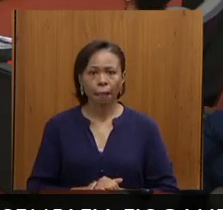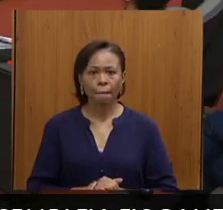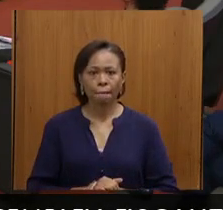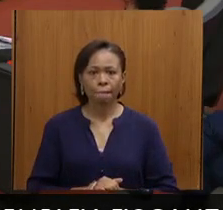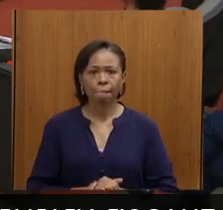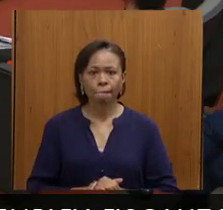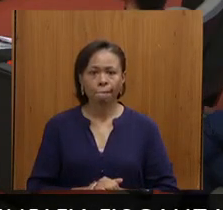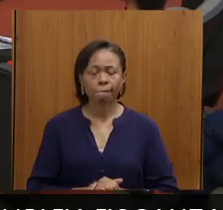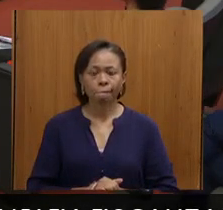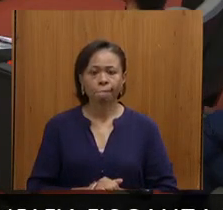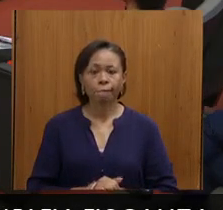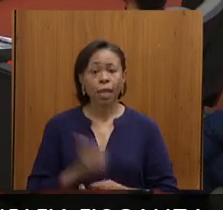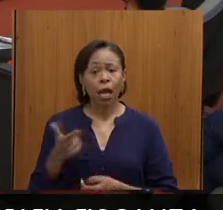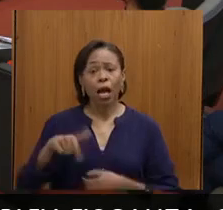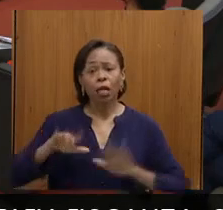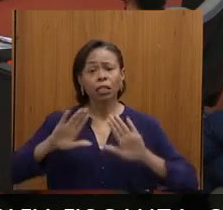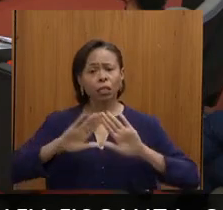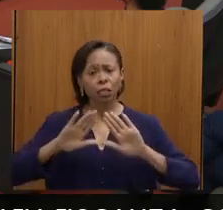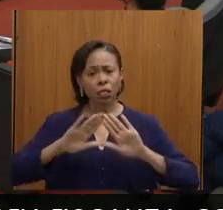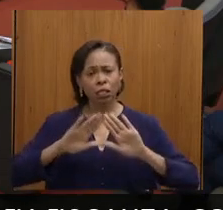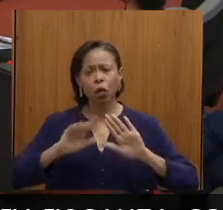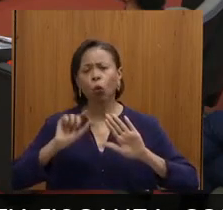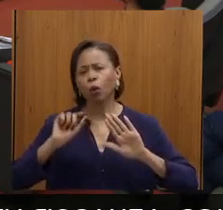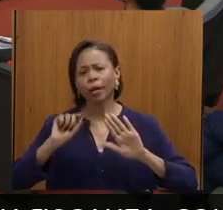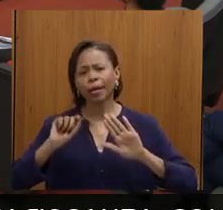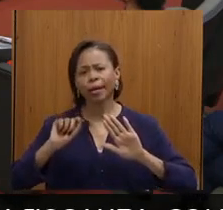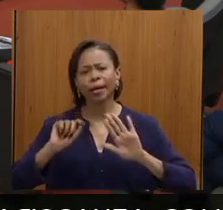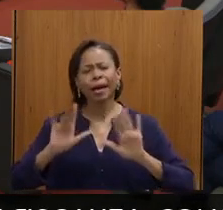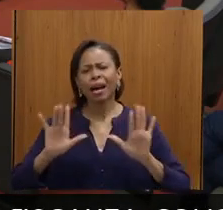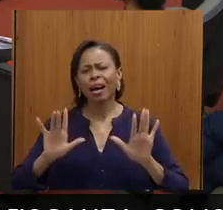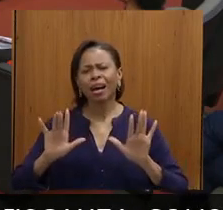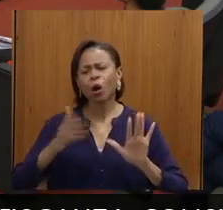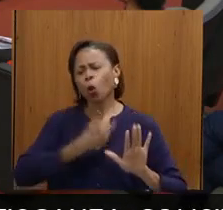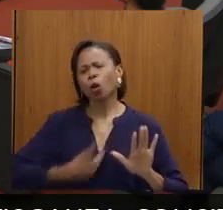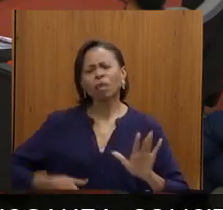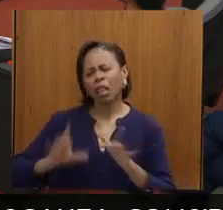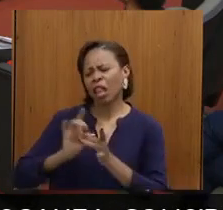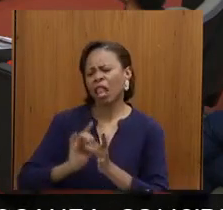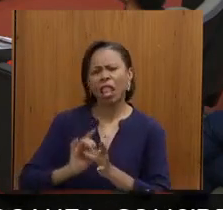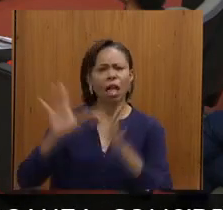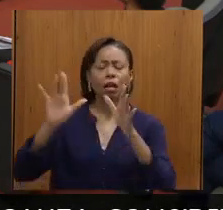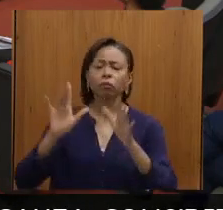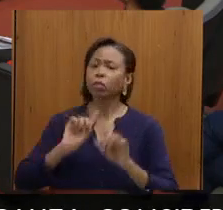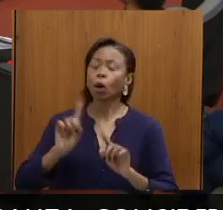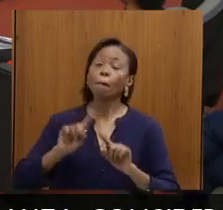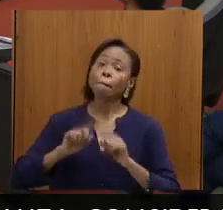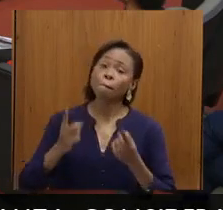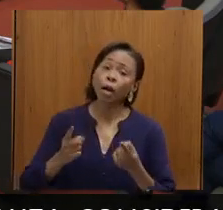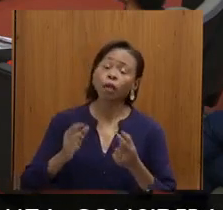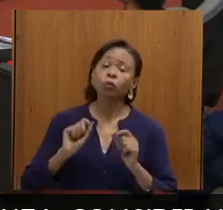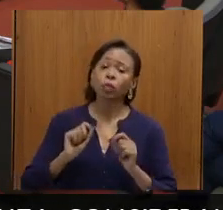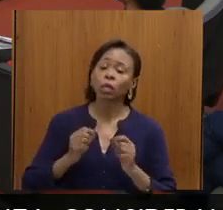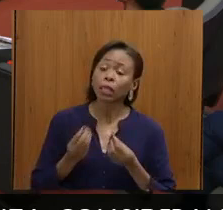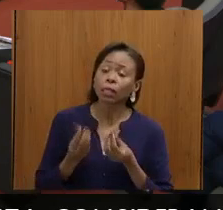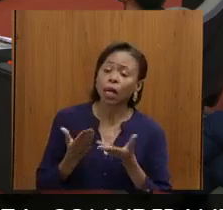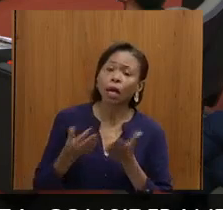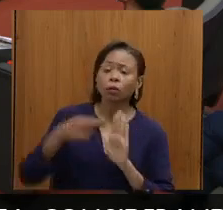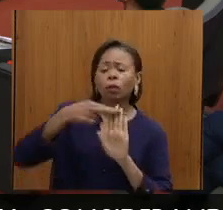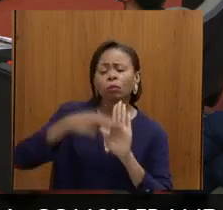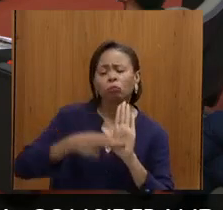lugar de oferecer um chamado cheque em branco para o governo, ela própria estabeleça quais os critérios para, evidentemente,